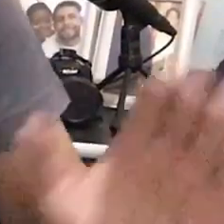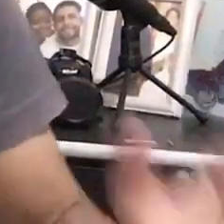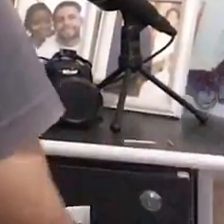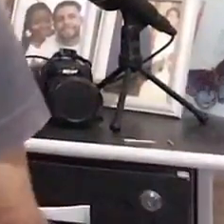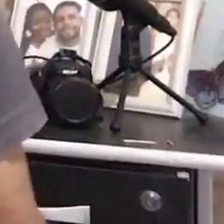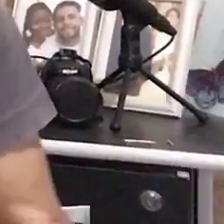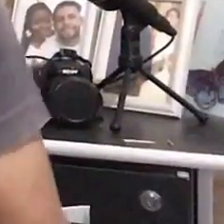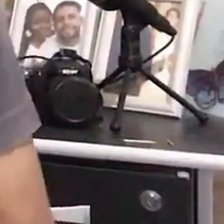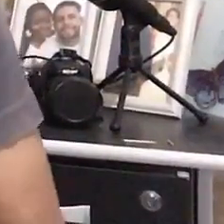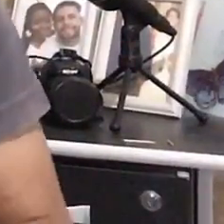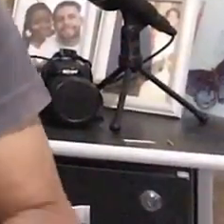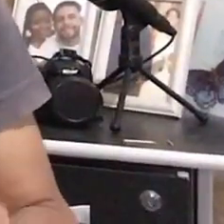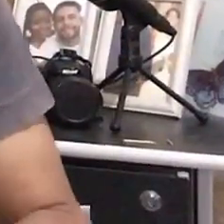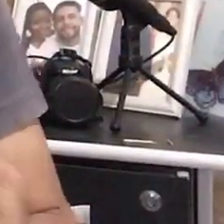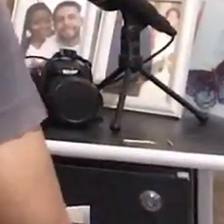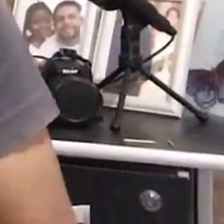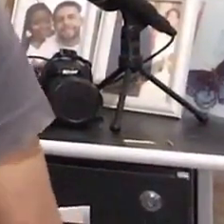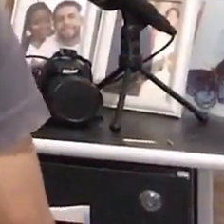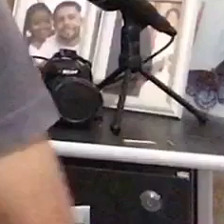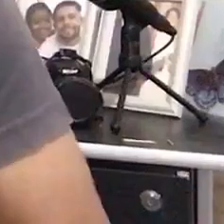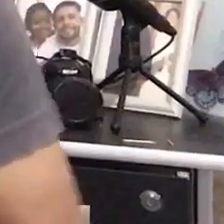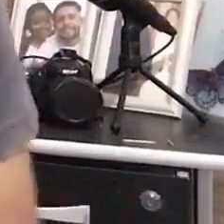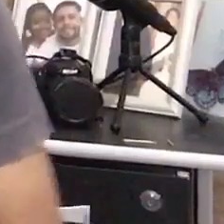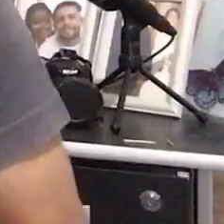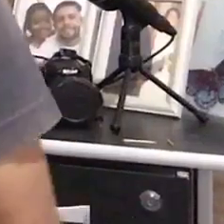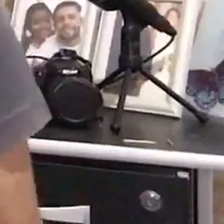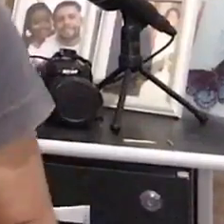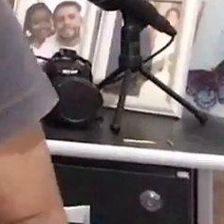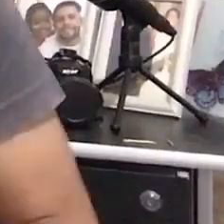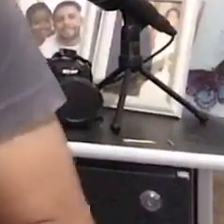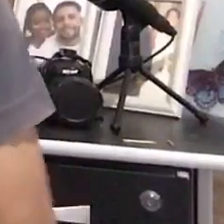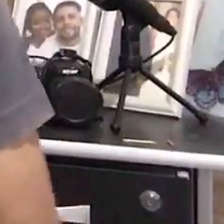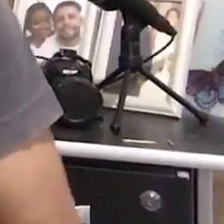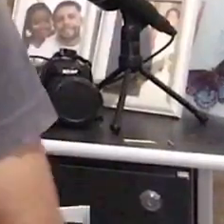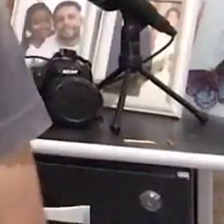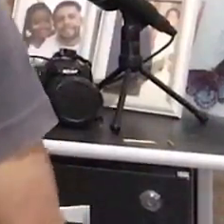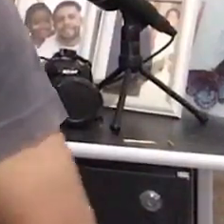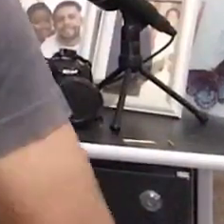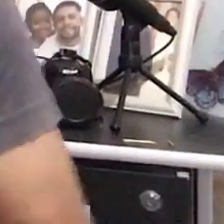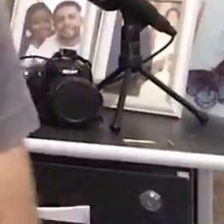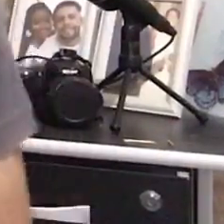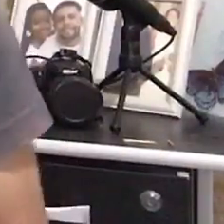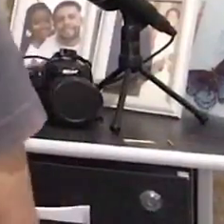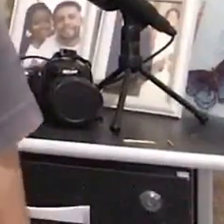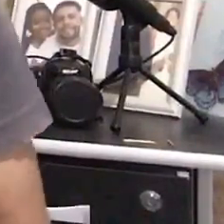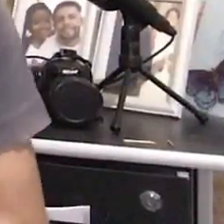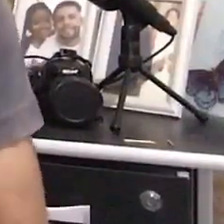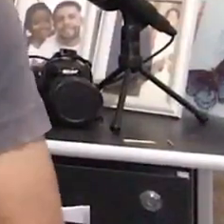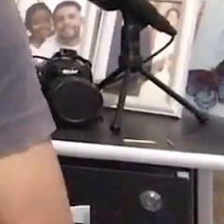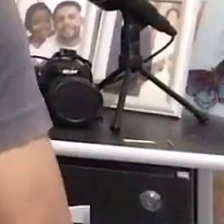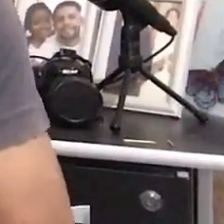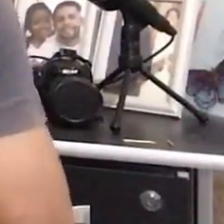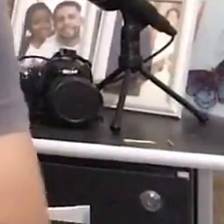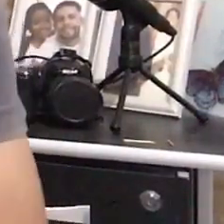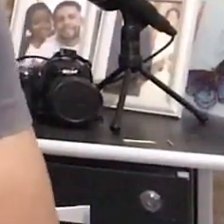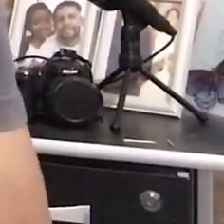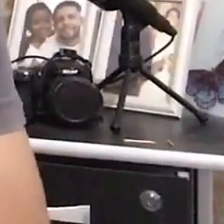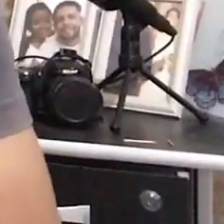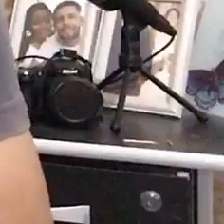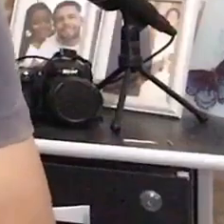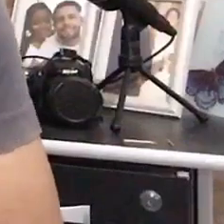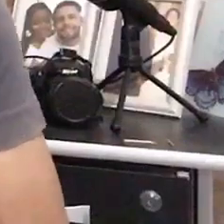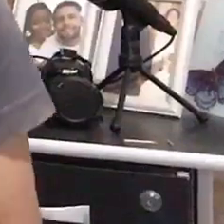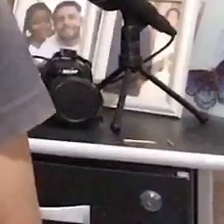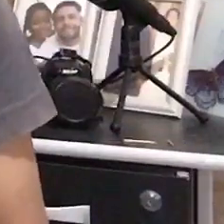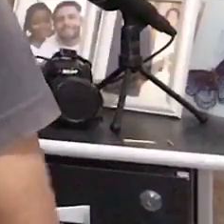sobre esse assunto tá bom em conversa com prefeito ele afirmou que a campanha foi legal que o único erro